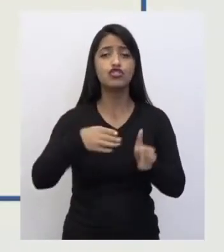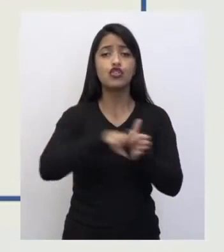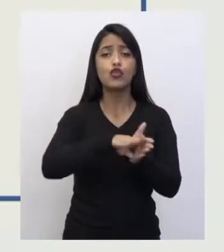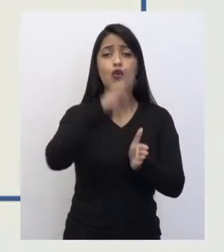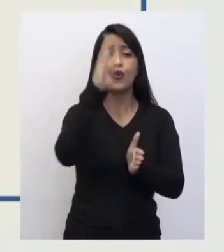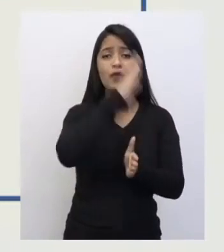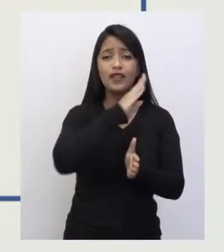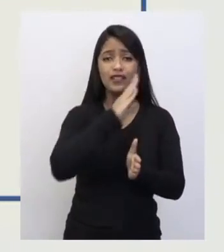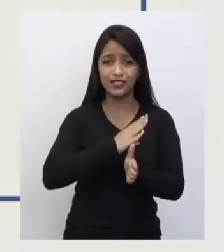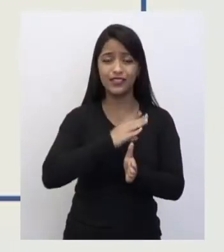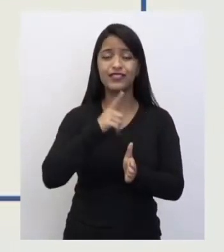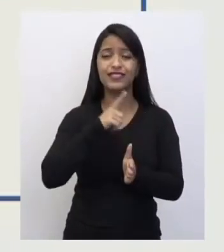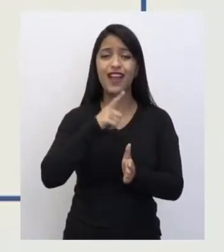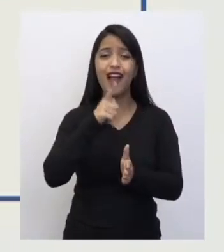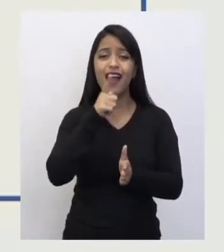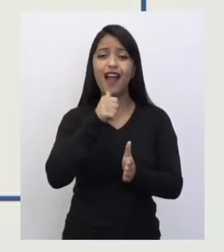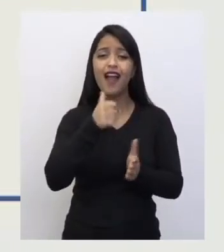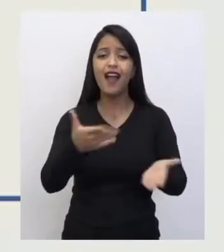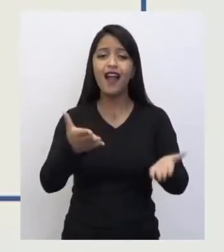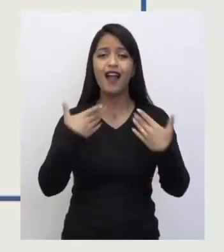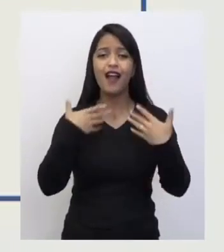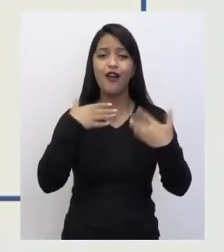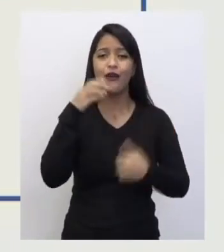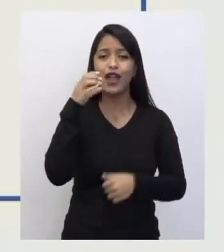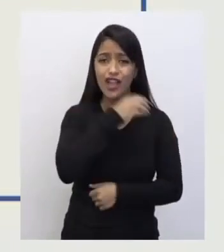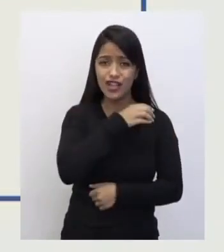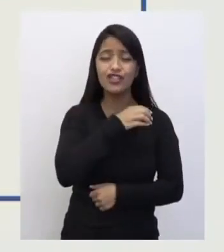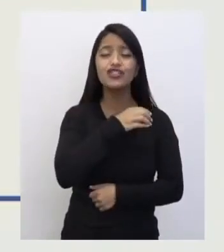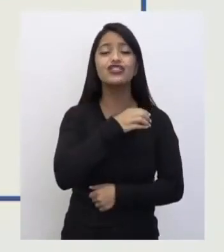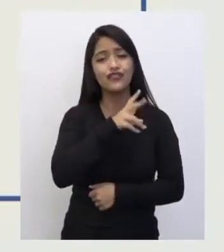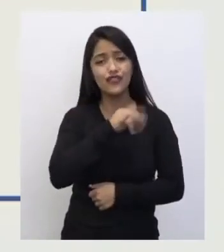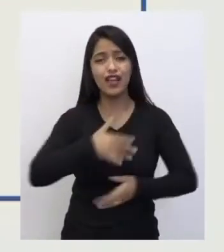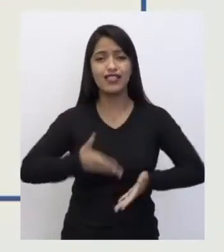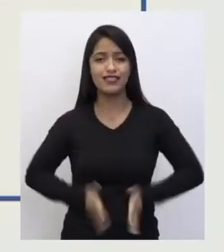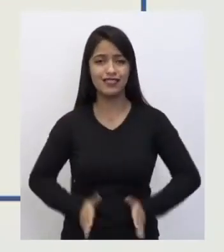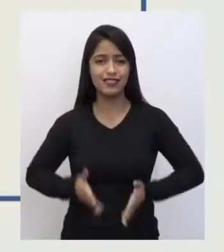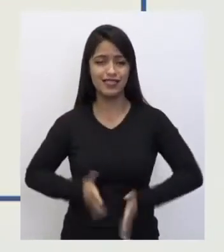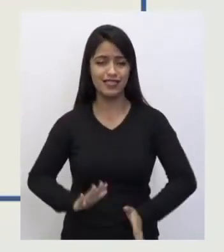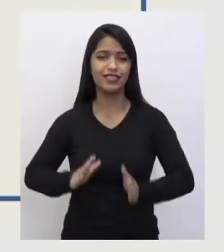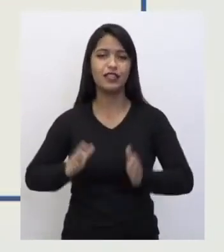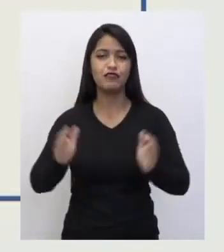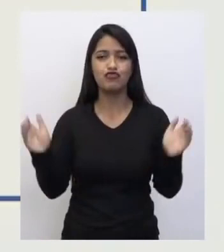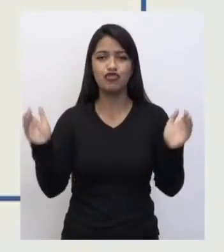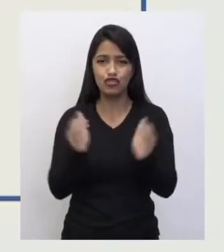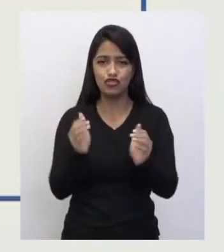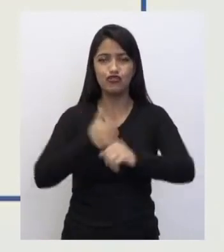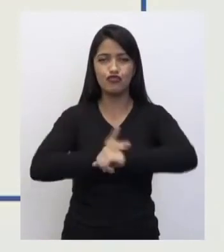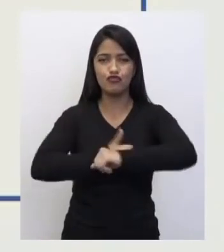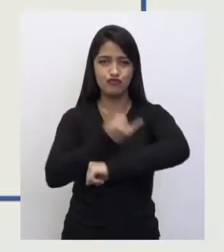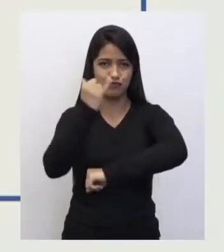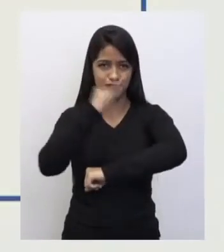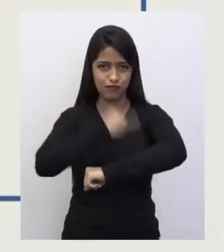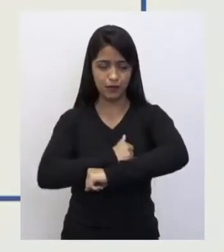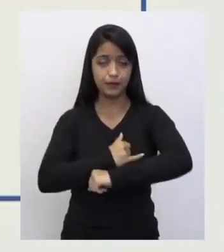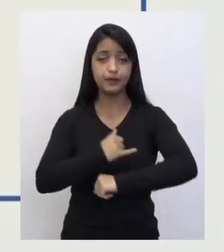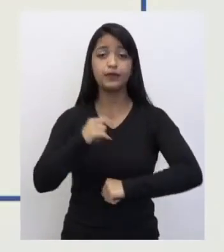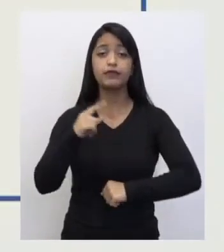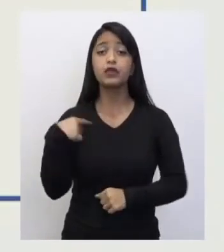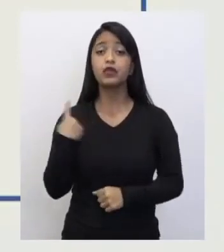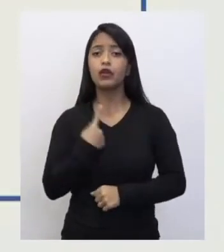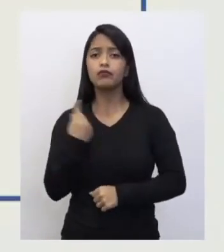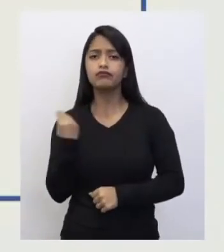dos trópicos. E daí, nós inserimos um conectivo, ó, sendo que o maior